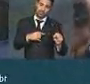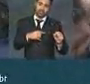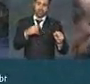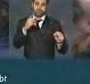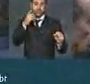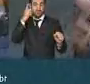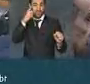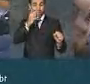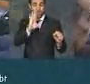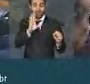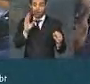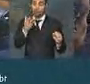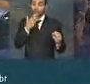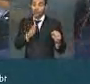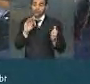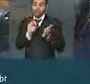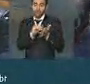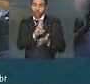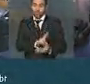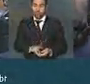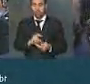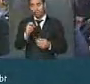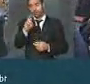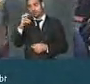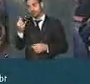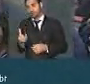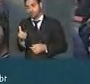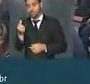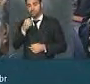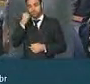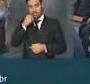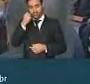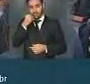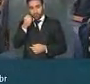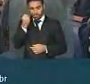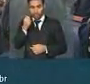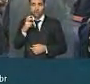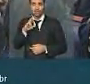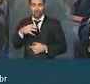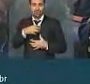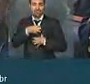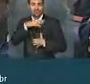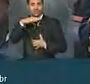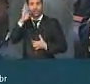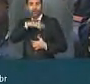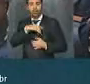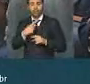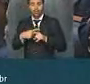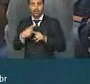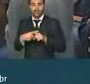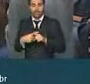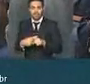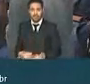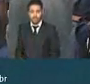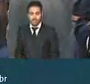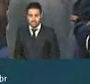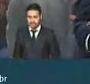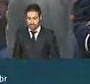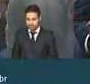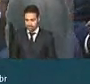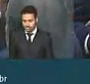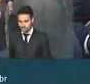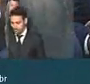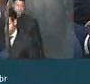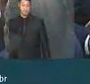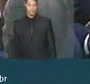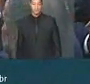deputados inscritos cinco, seis senadores nós vamos criar um constrangimento para o próprio presidente do congresso de caçar a